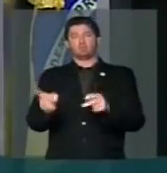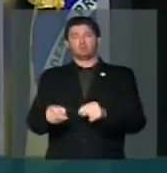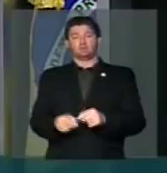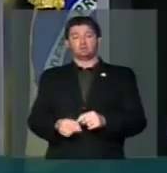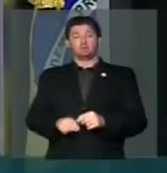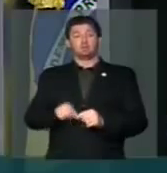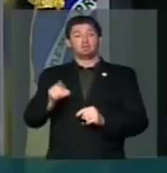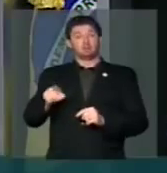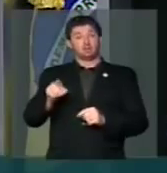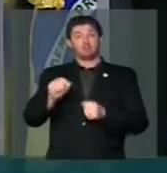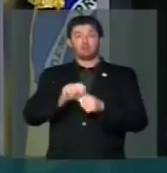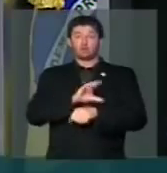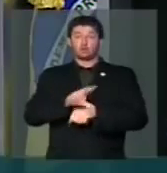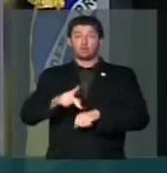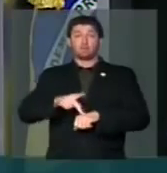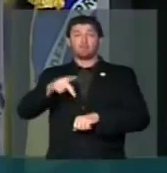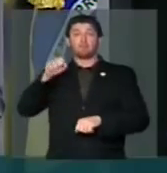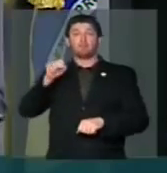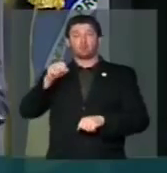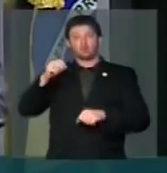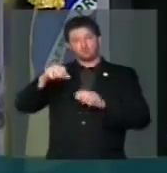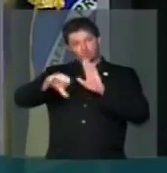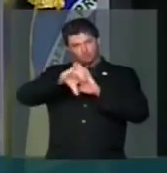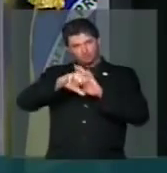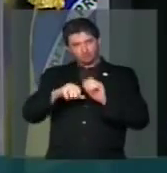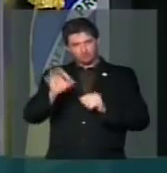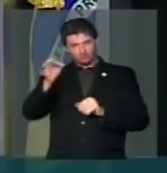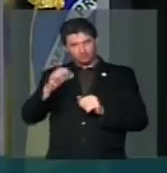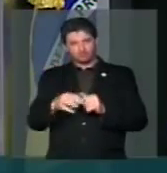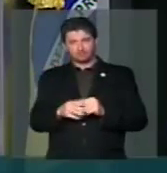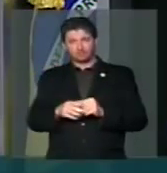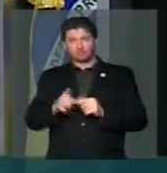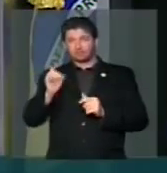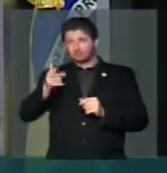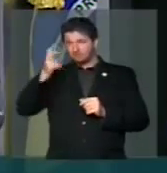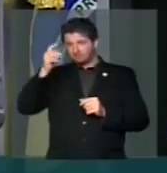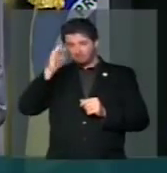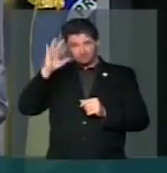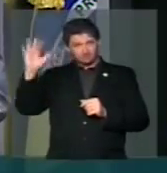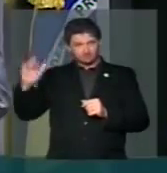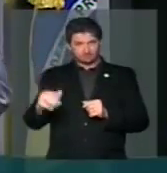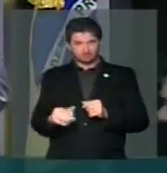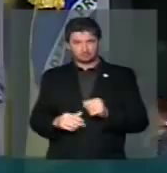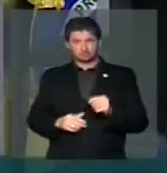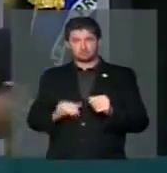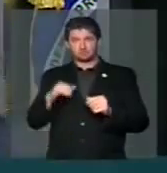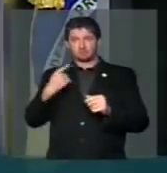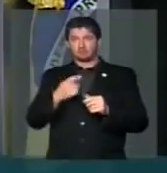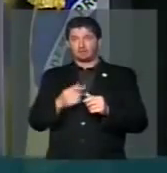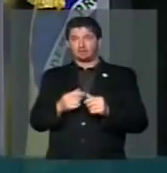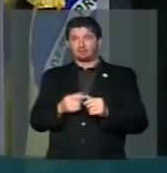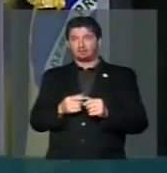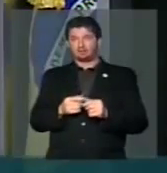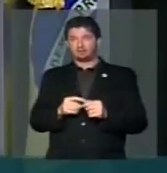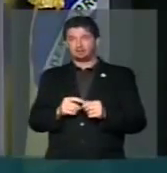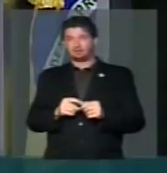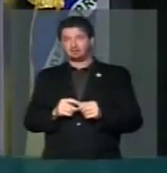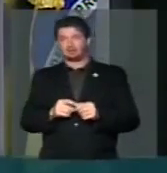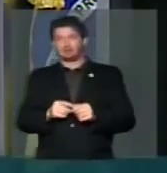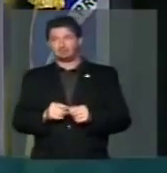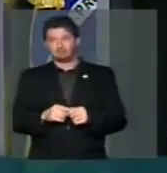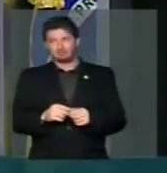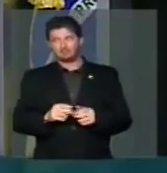ele faz o curso de pós-graduação e de crime. Para os senhores terem uma ideia, se nós aprovássemos hoje